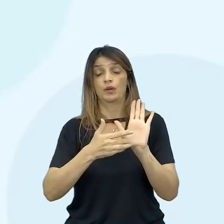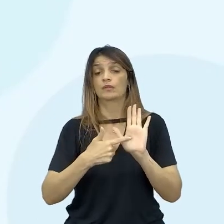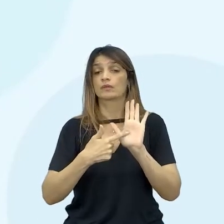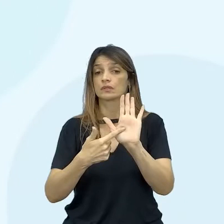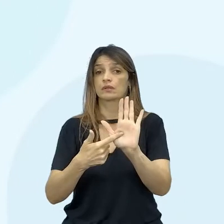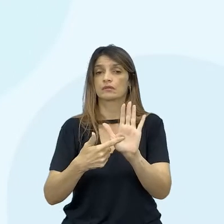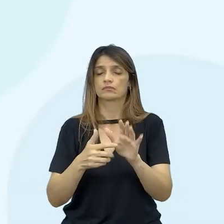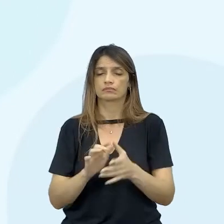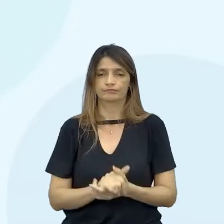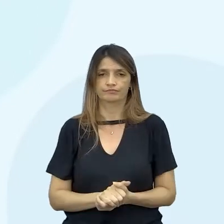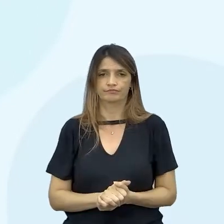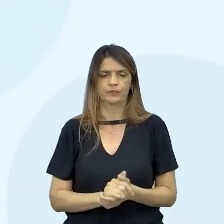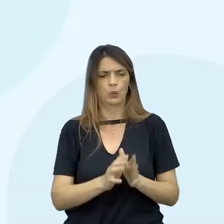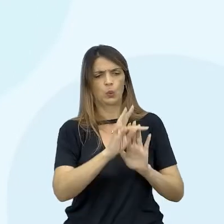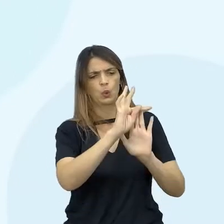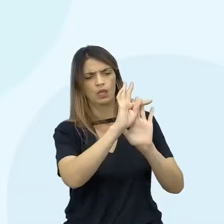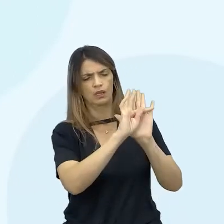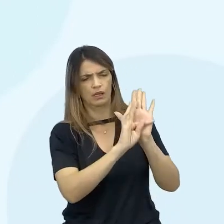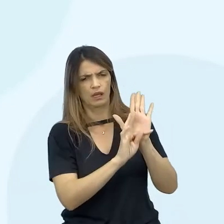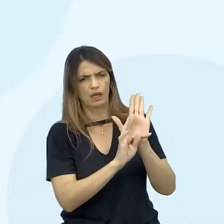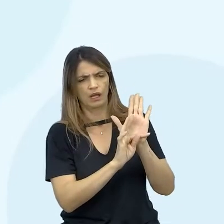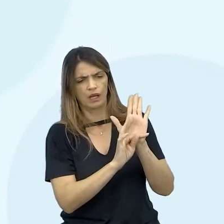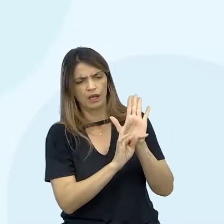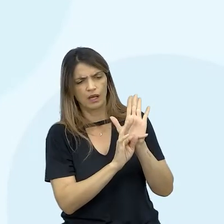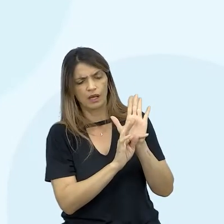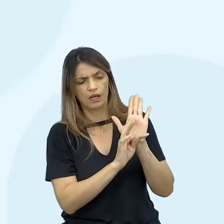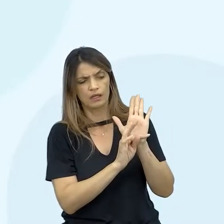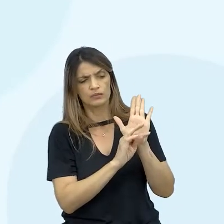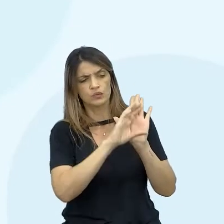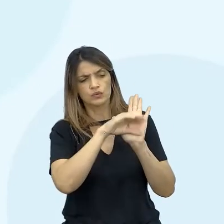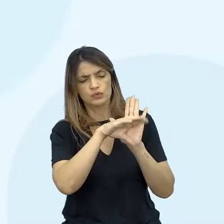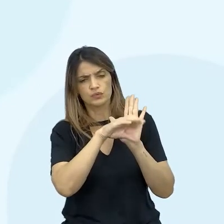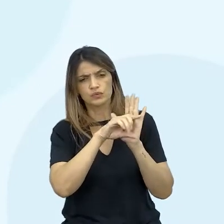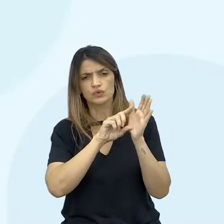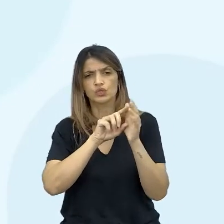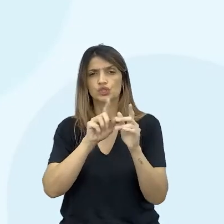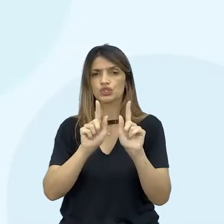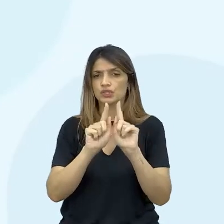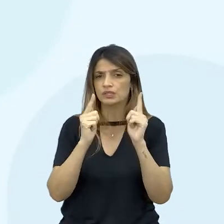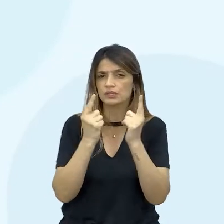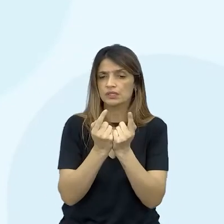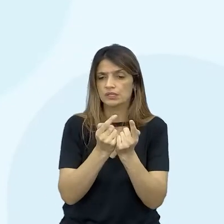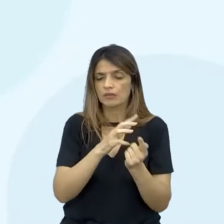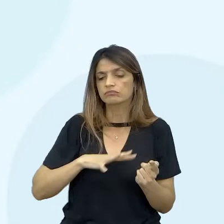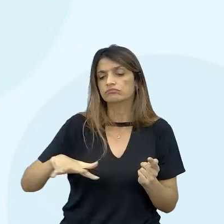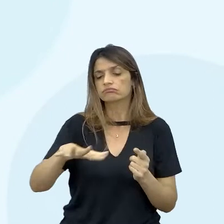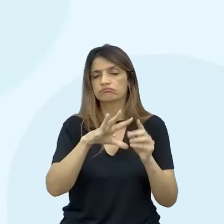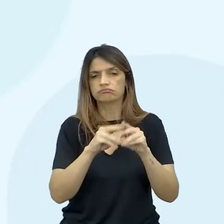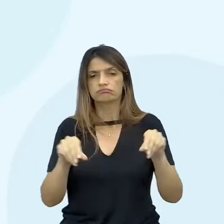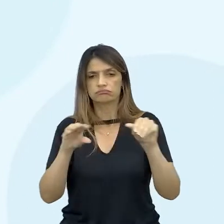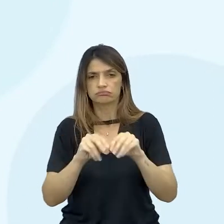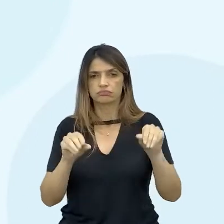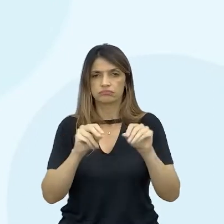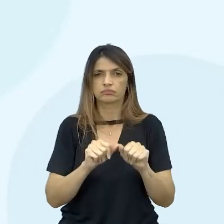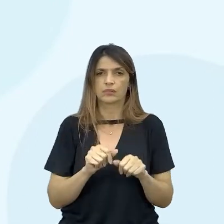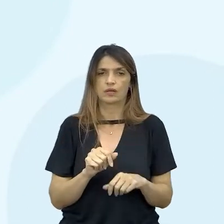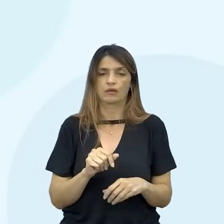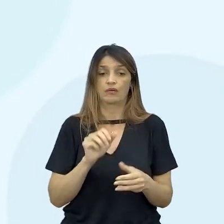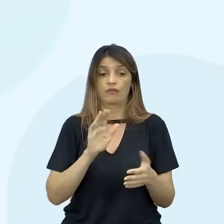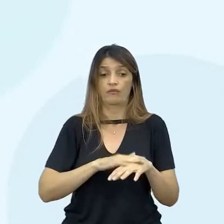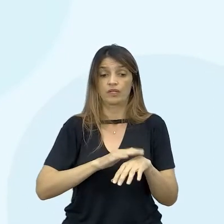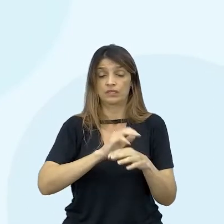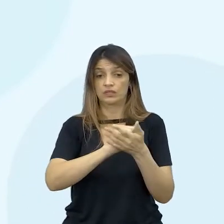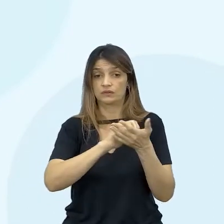a partir do texto e conceituação sobre gestão territorial, propomos a realização de um exercício para que